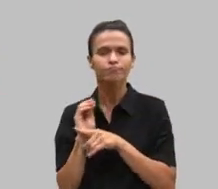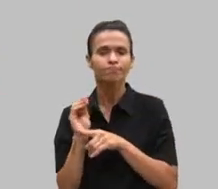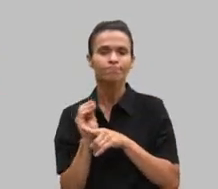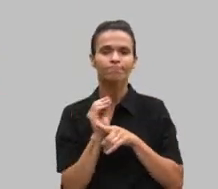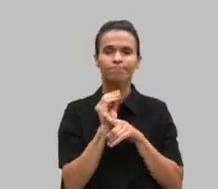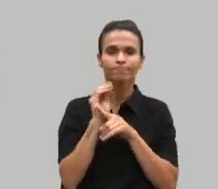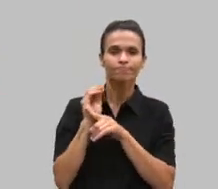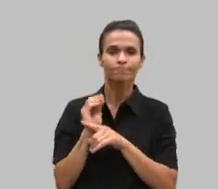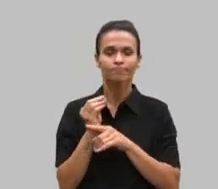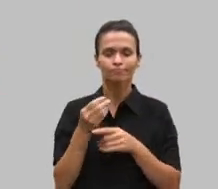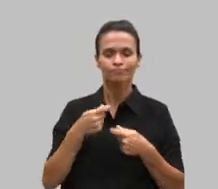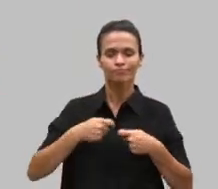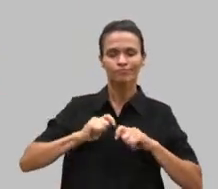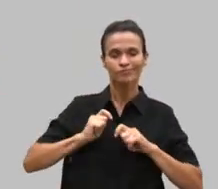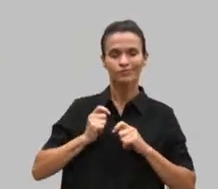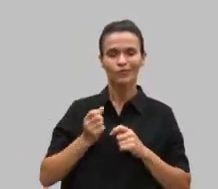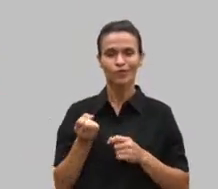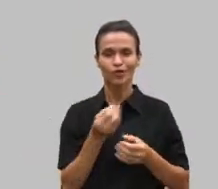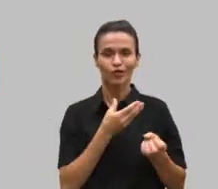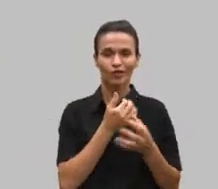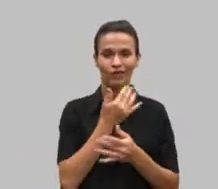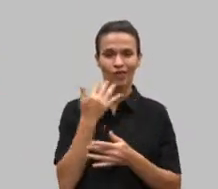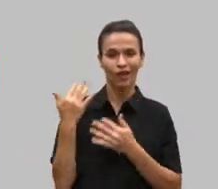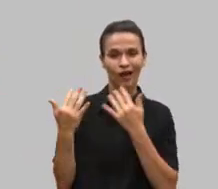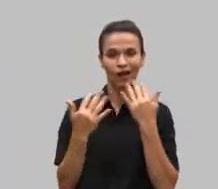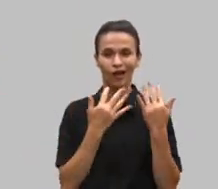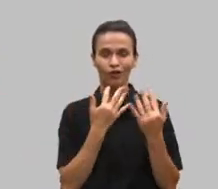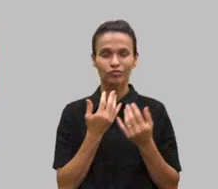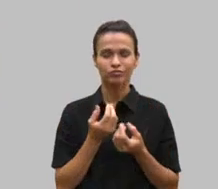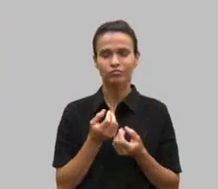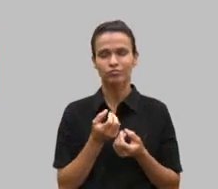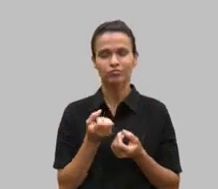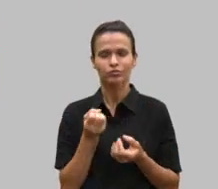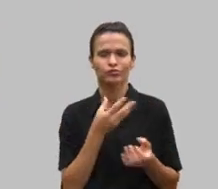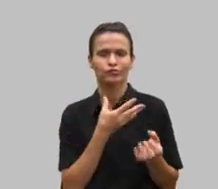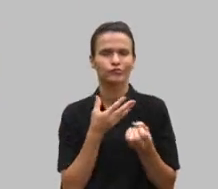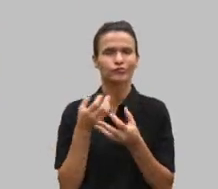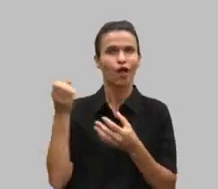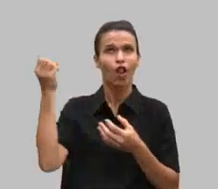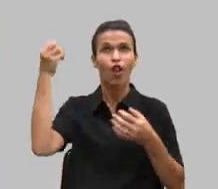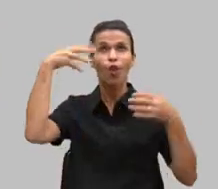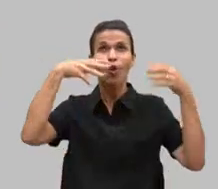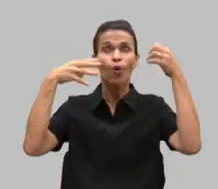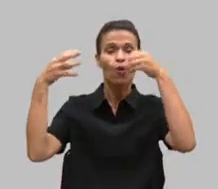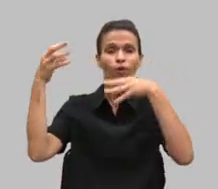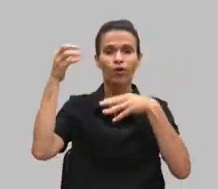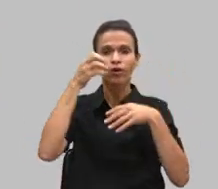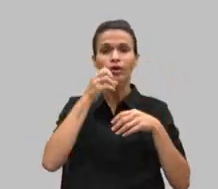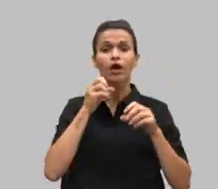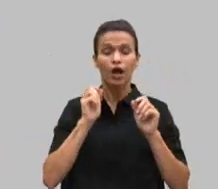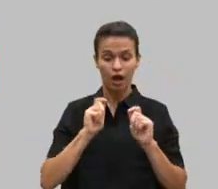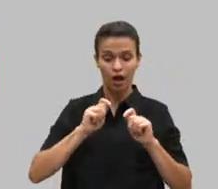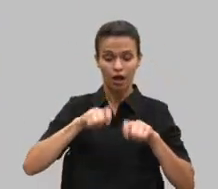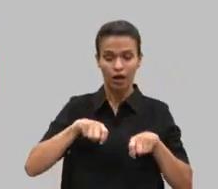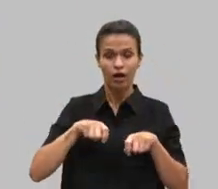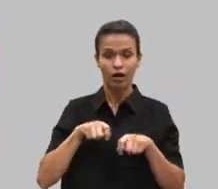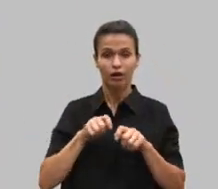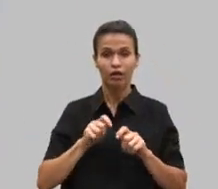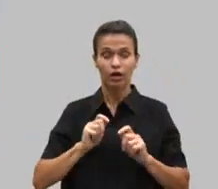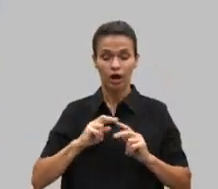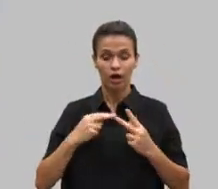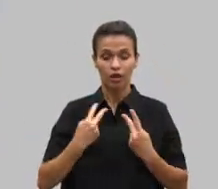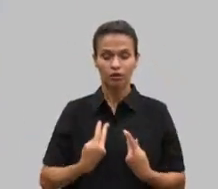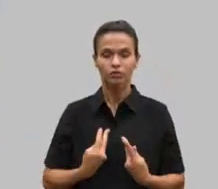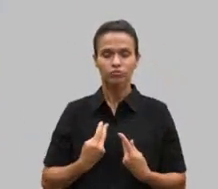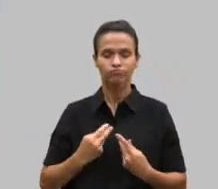traz novas cores novos sons e muita luz é a celebração da capacidade humana de construir o